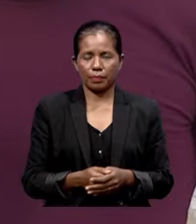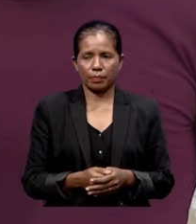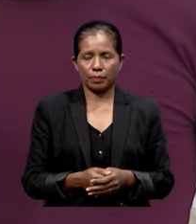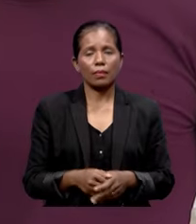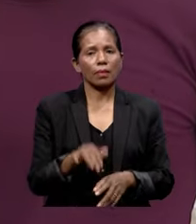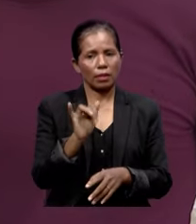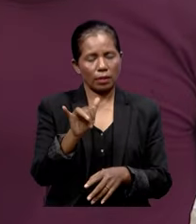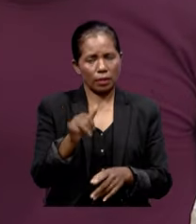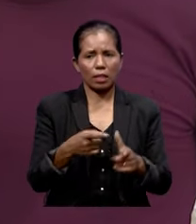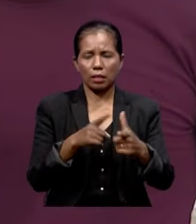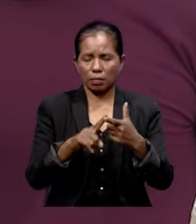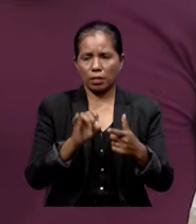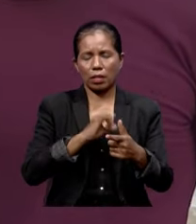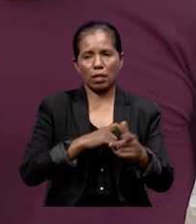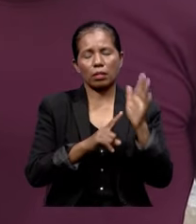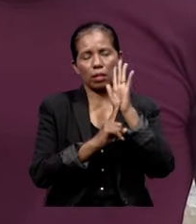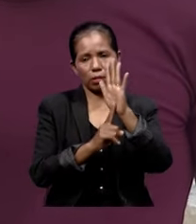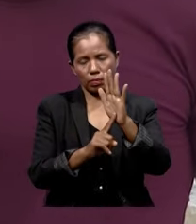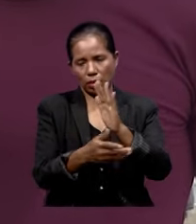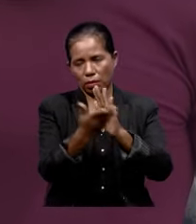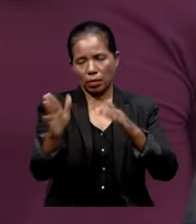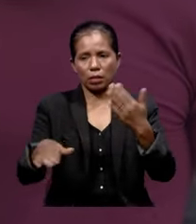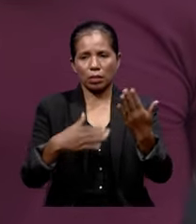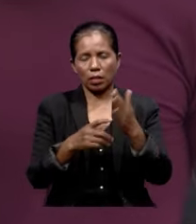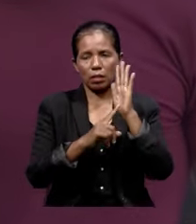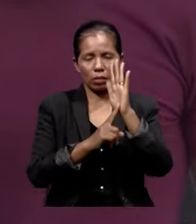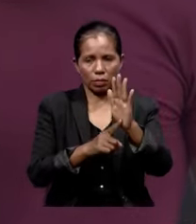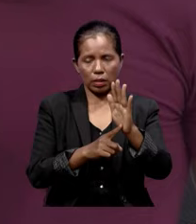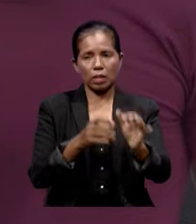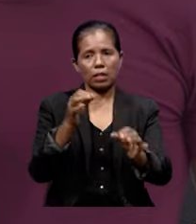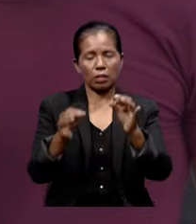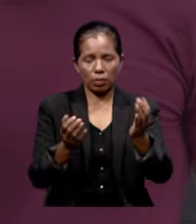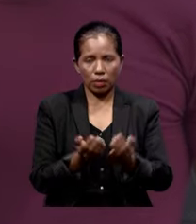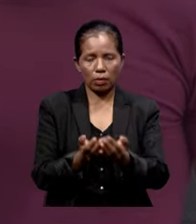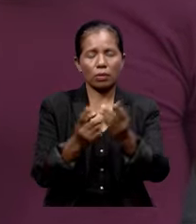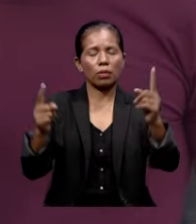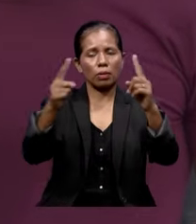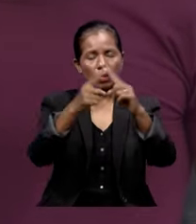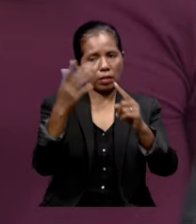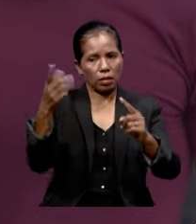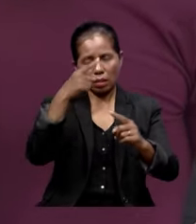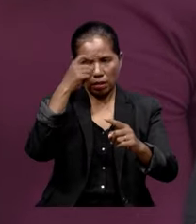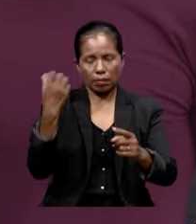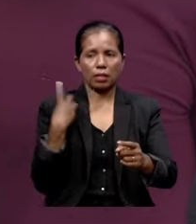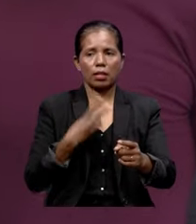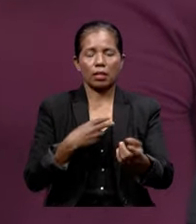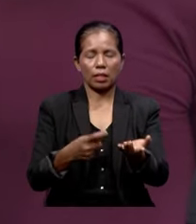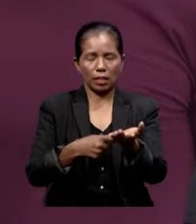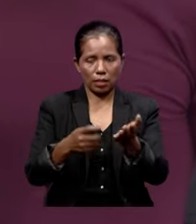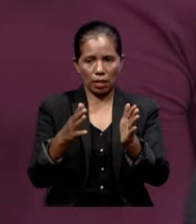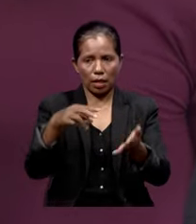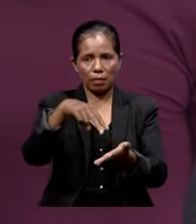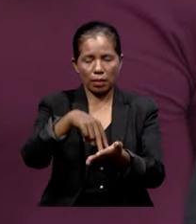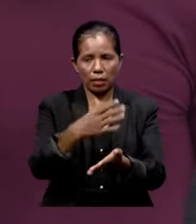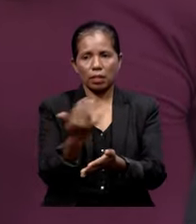Sim. Depois a ausia a toba ita bochira, a proxima ba ita bochira, quando ro tona nen ba, tamba ita ni tecnic sira amerika le kutuk ne,